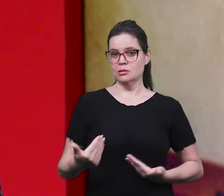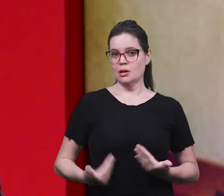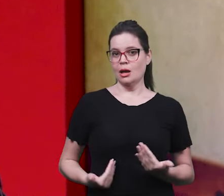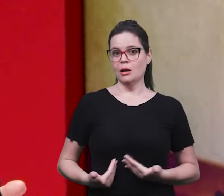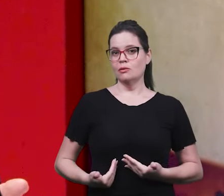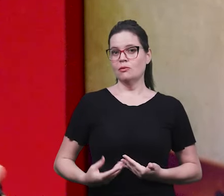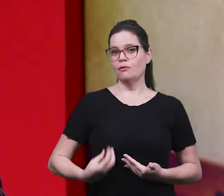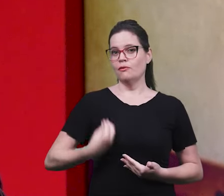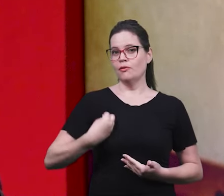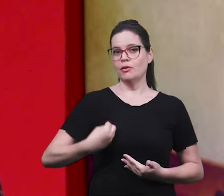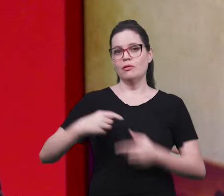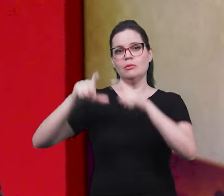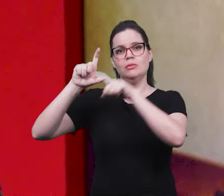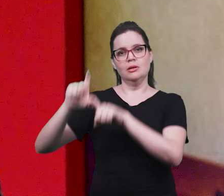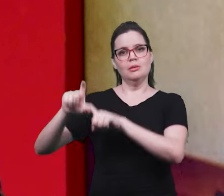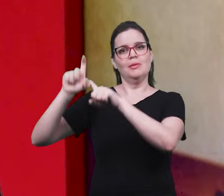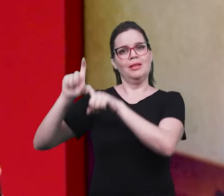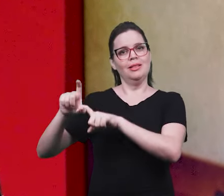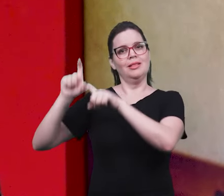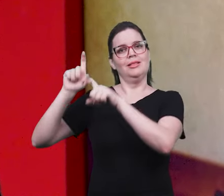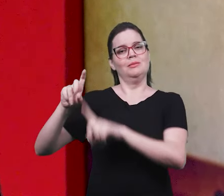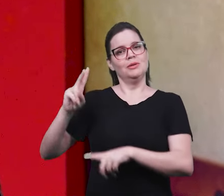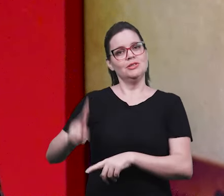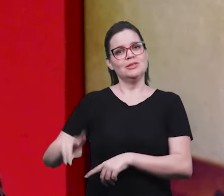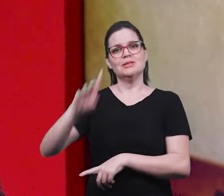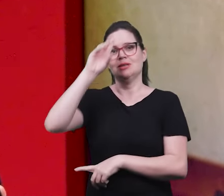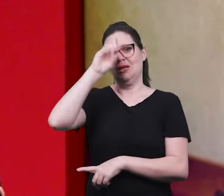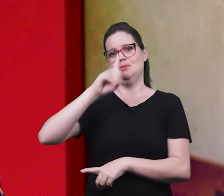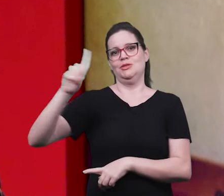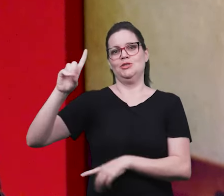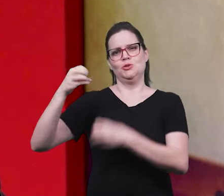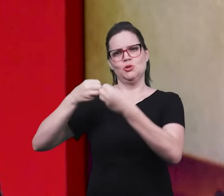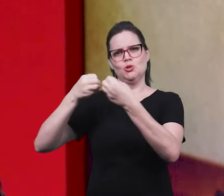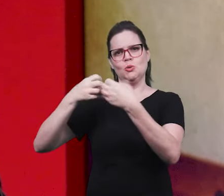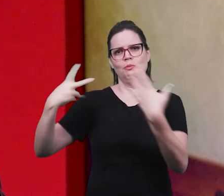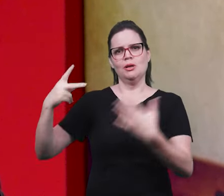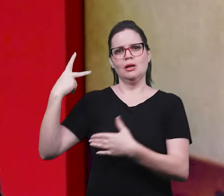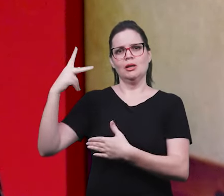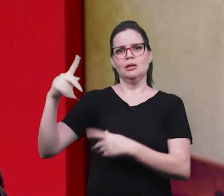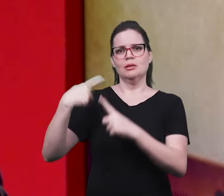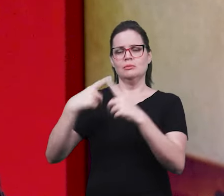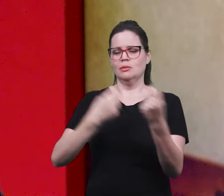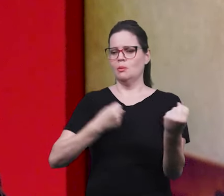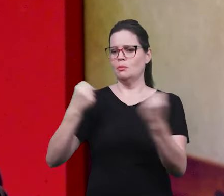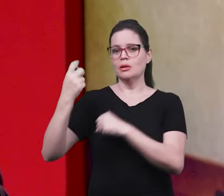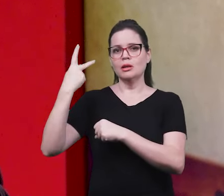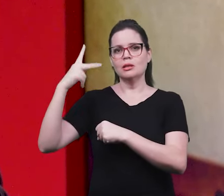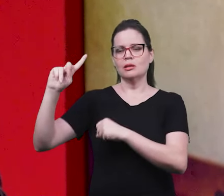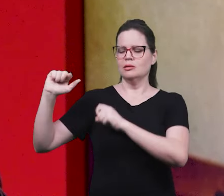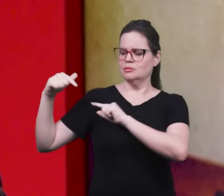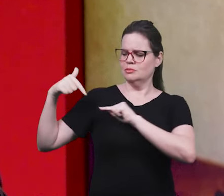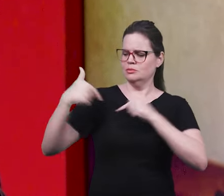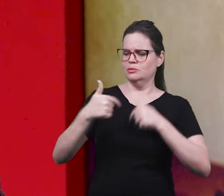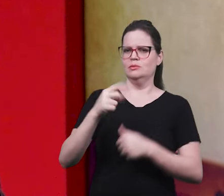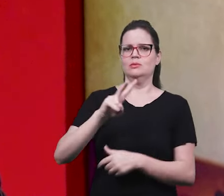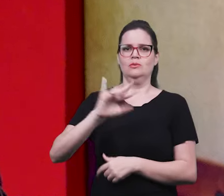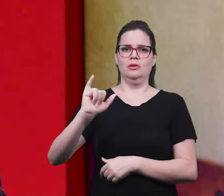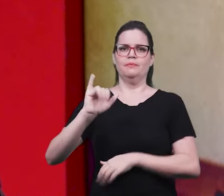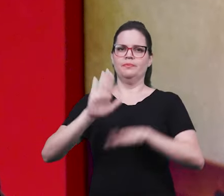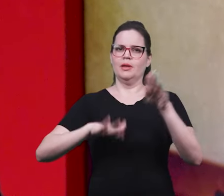vivemos e dependemos de milagre de Deus, né? Vivemos desse milagre. O milagre ele opera com o seu poder, então você às